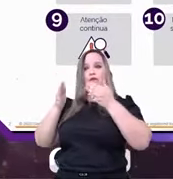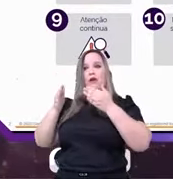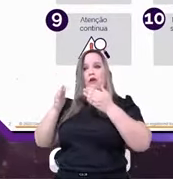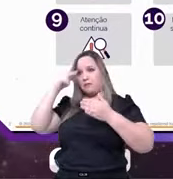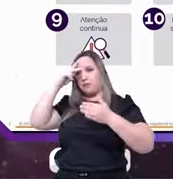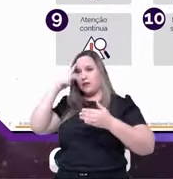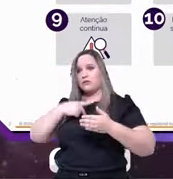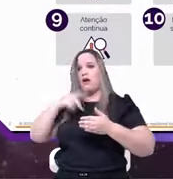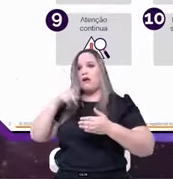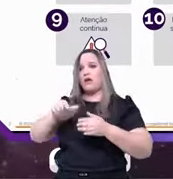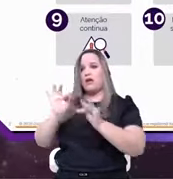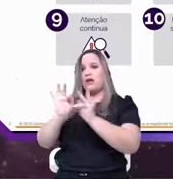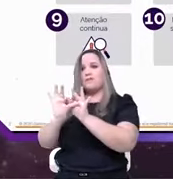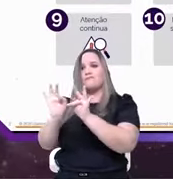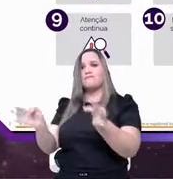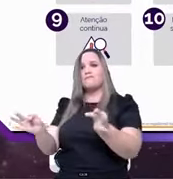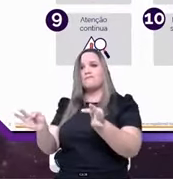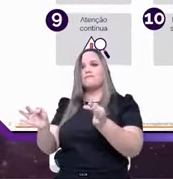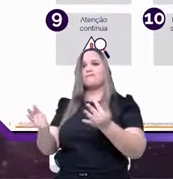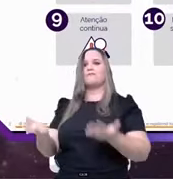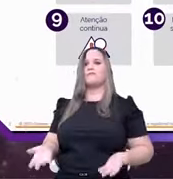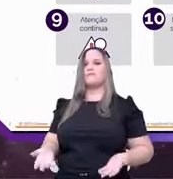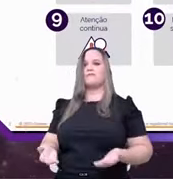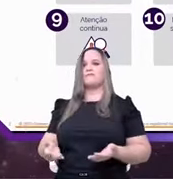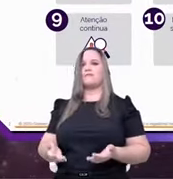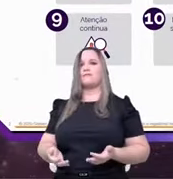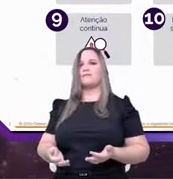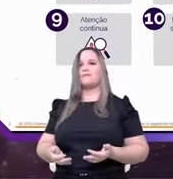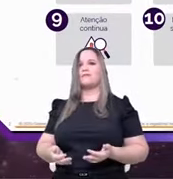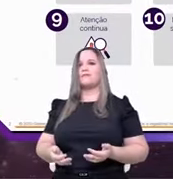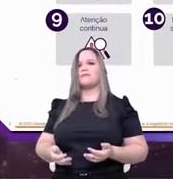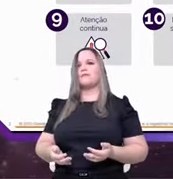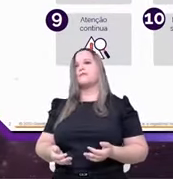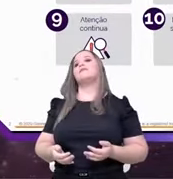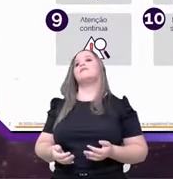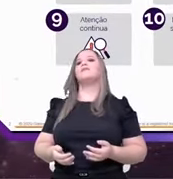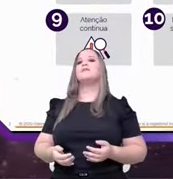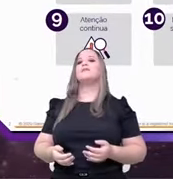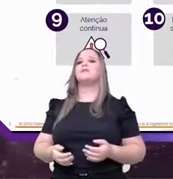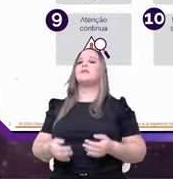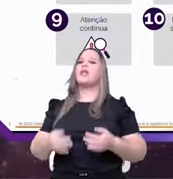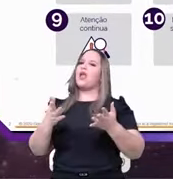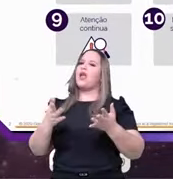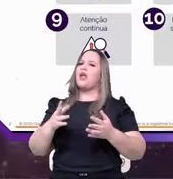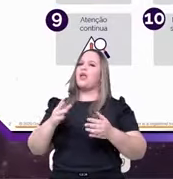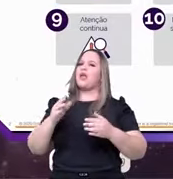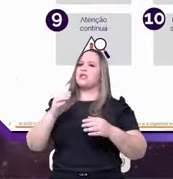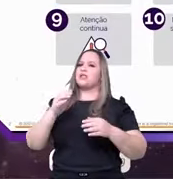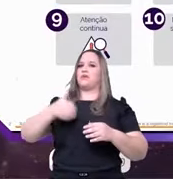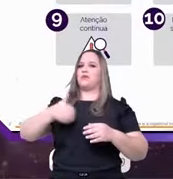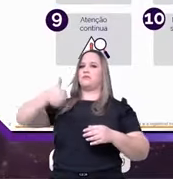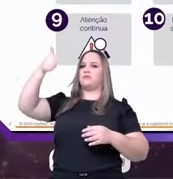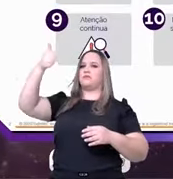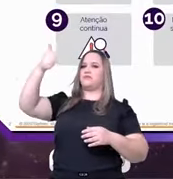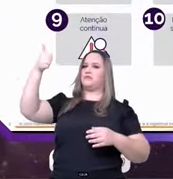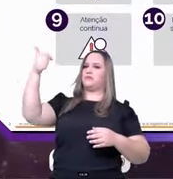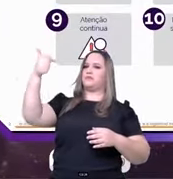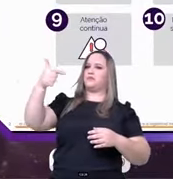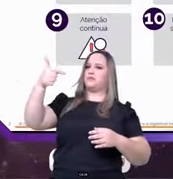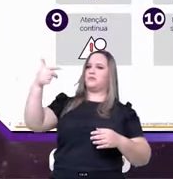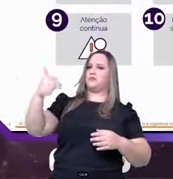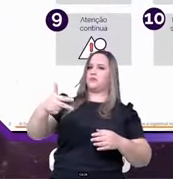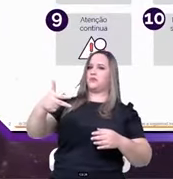fundamental do ágil. Times auto-organizados. A hierarquia está sendo retirada. Nós temos muito mais foco na organização,